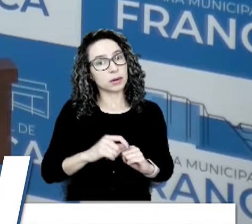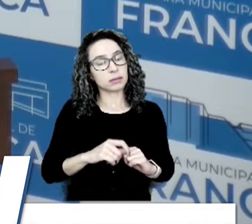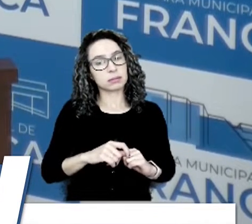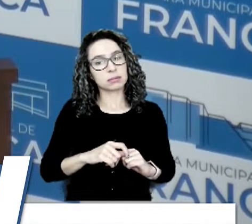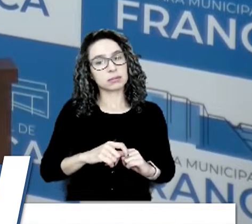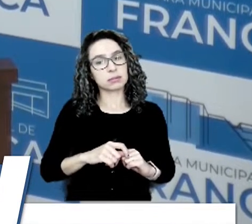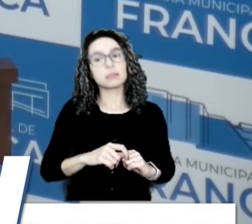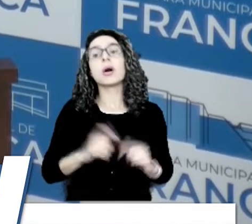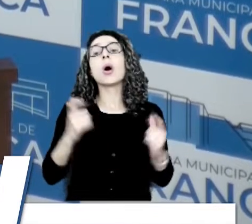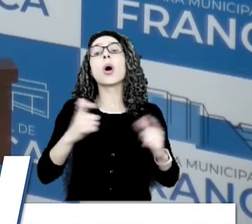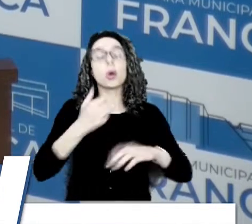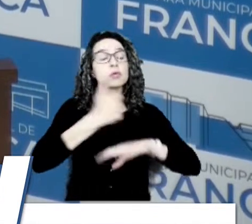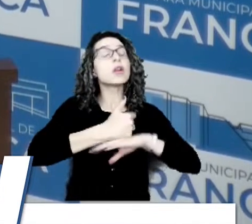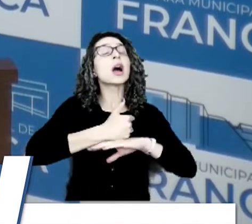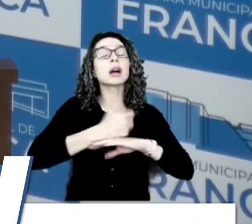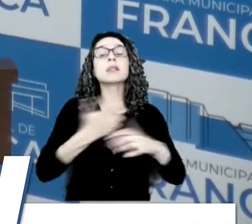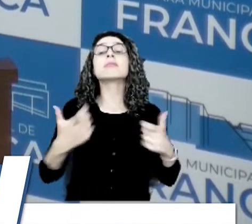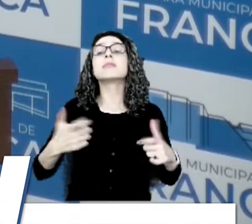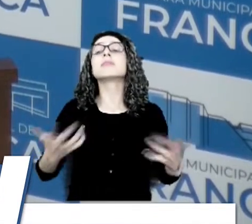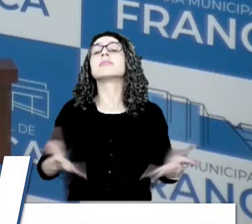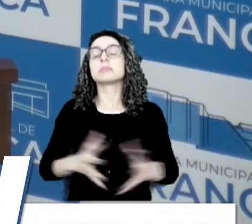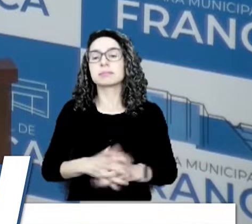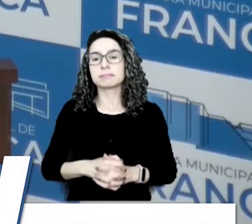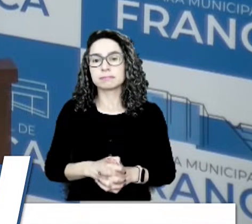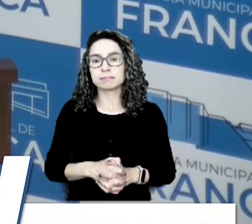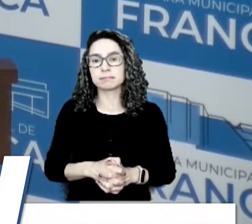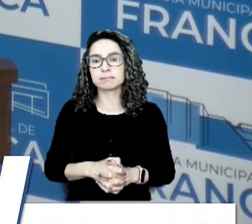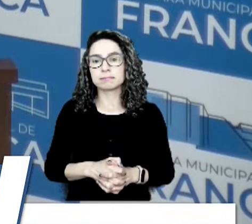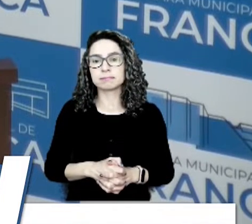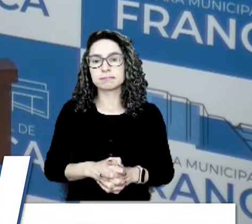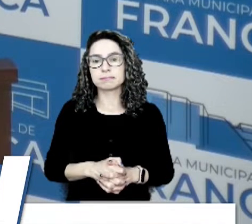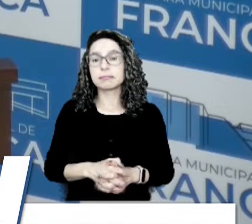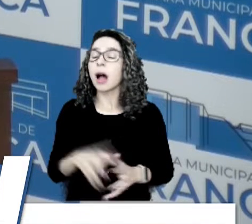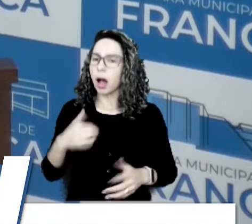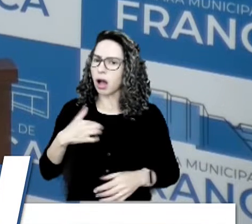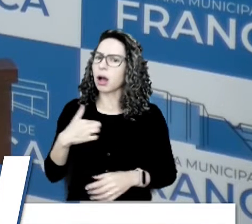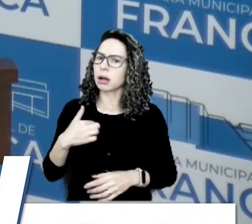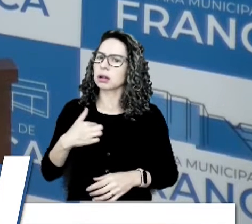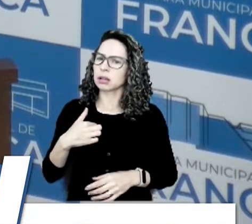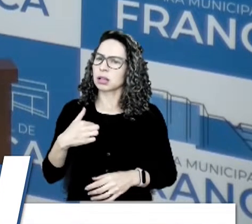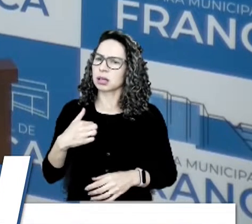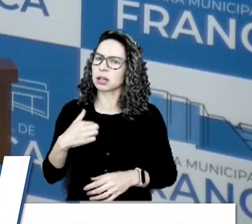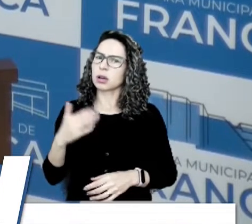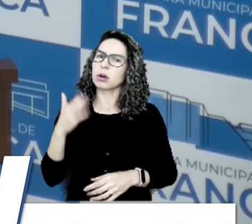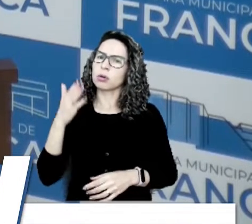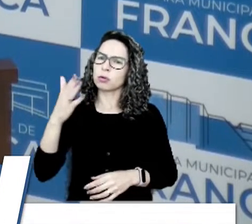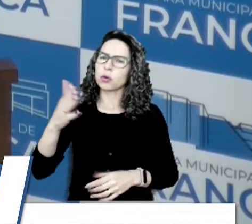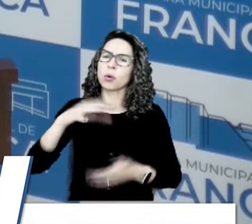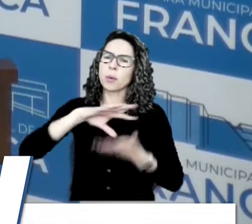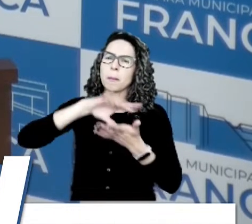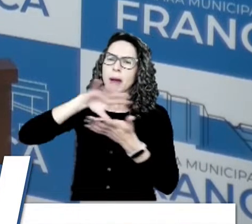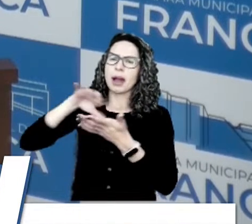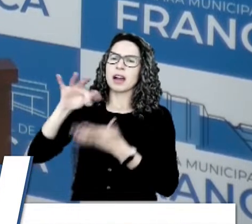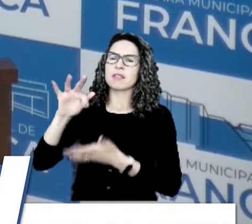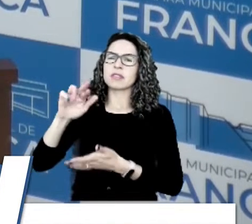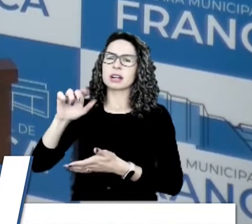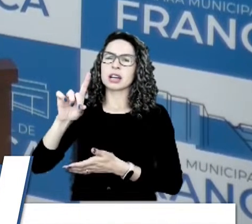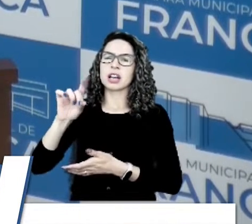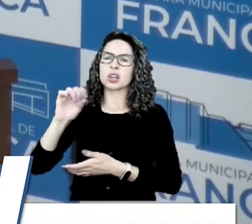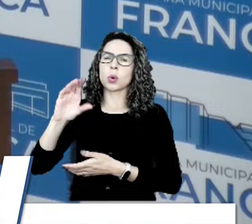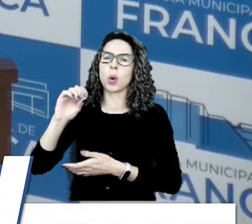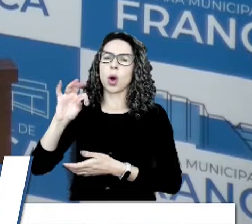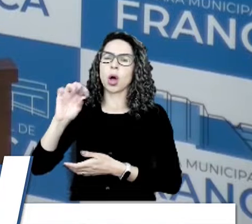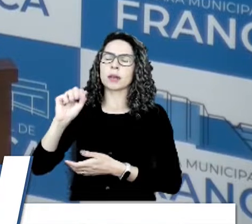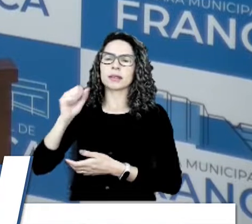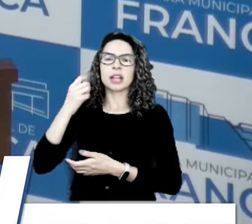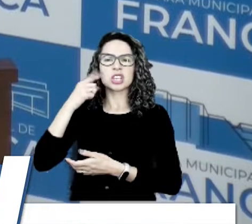festas de Franca? Aí eu fui lá no Parque Fernando Costa no dia 12, mostra aí Adriana, para mim por